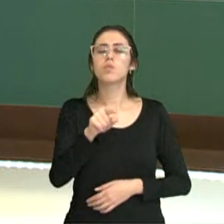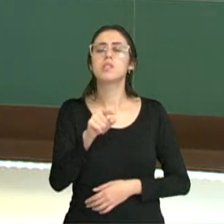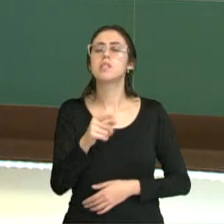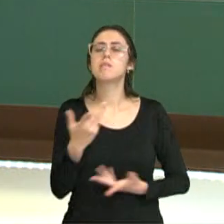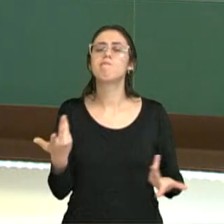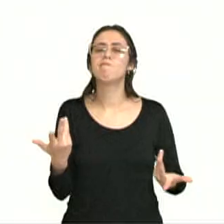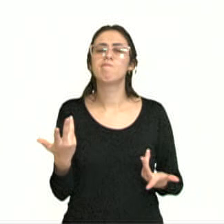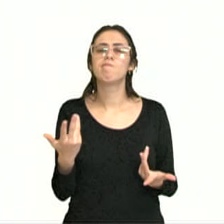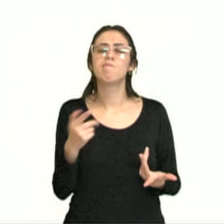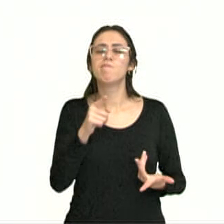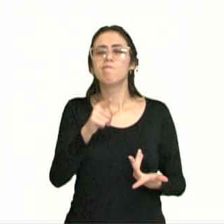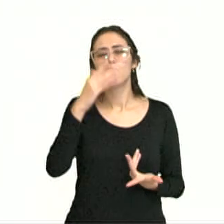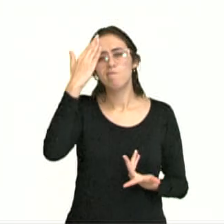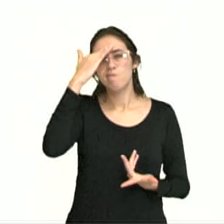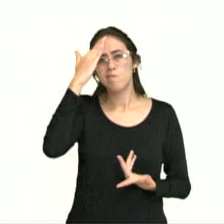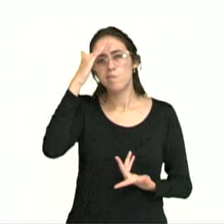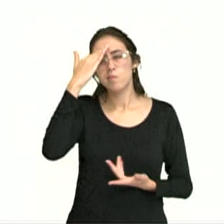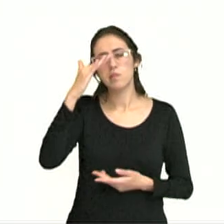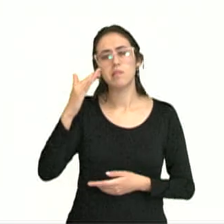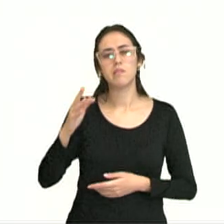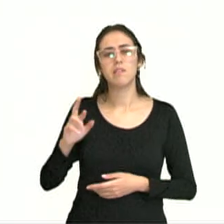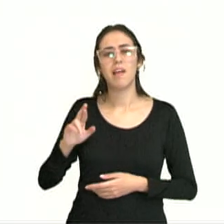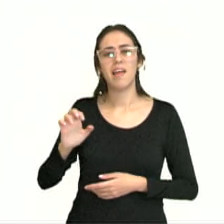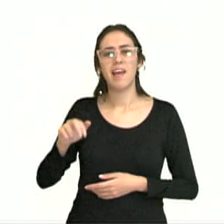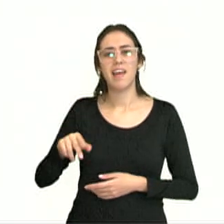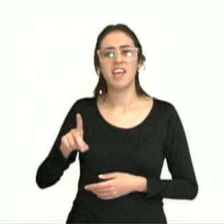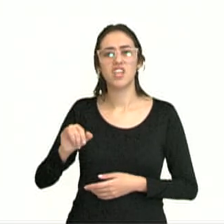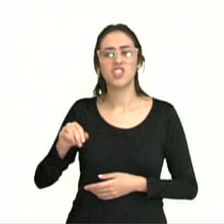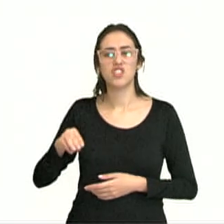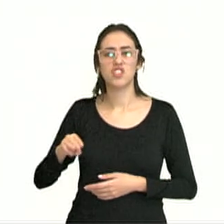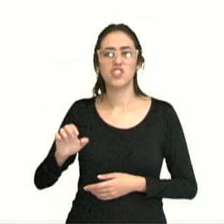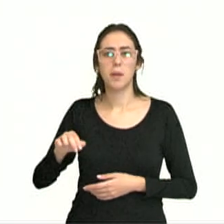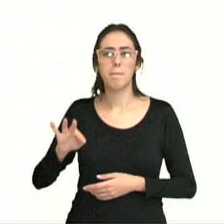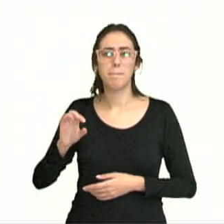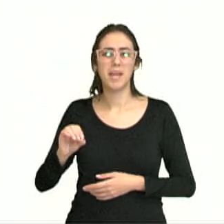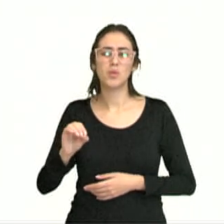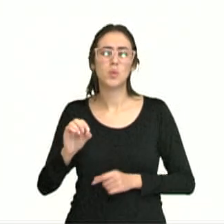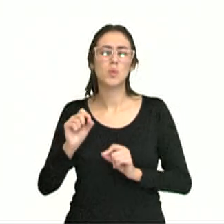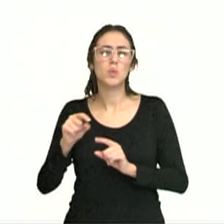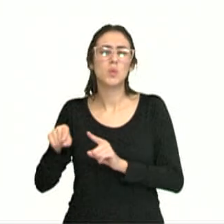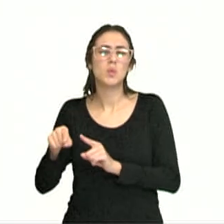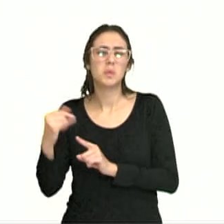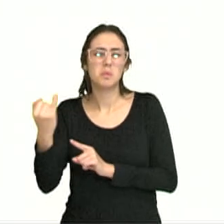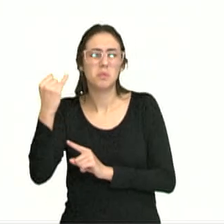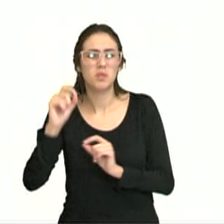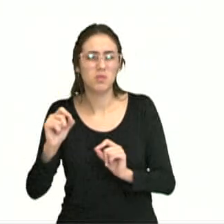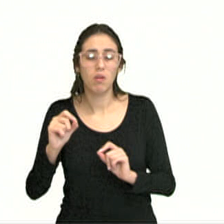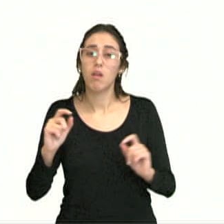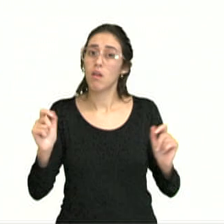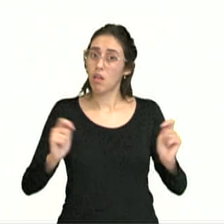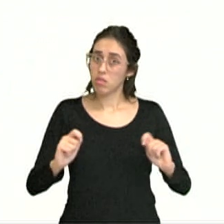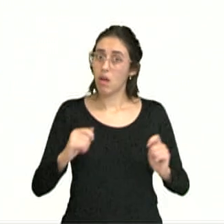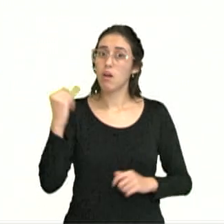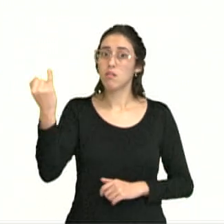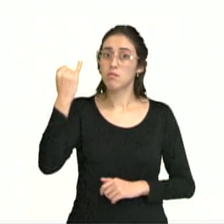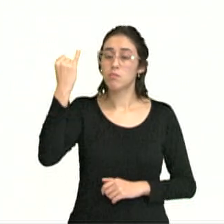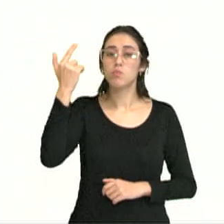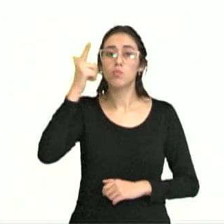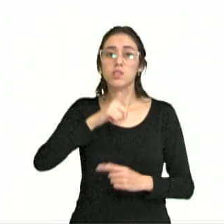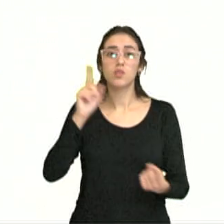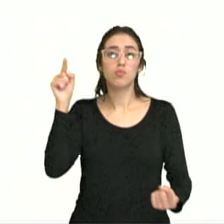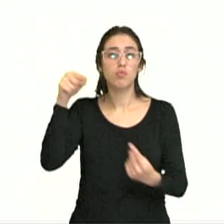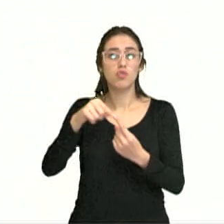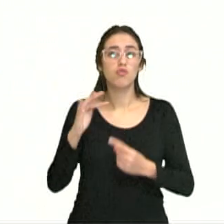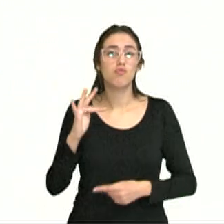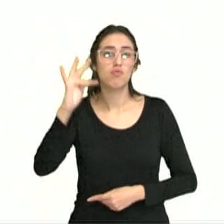de compreender o rendimento desses ativos? Muito grande. Você pode atingir as suas metas e também, por exemplo,